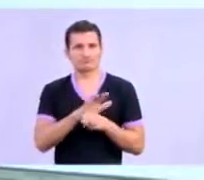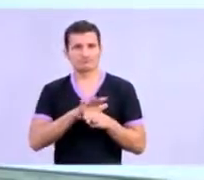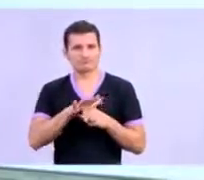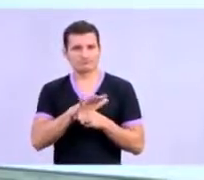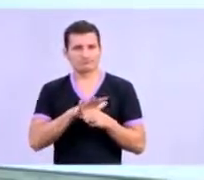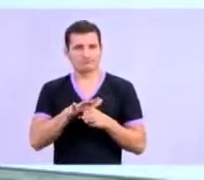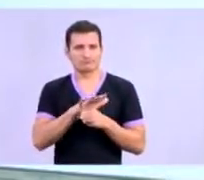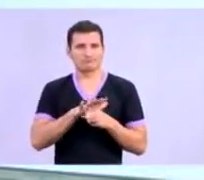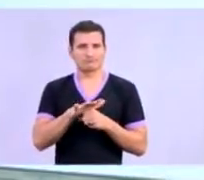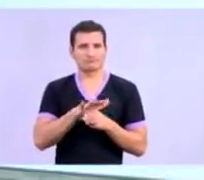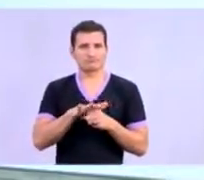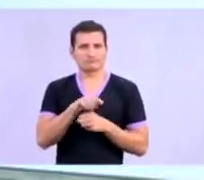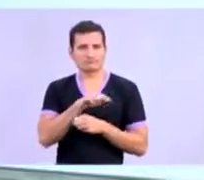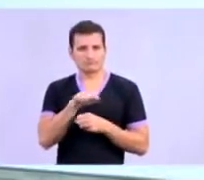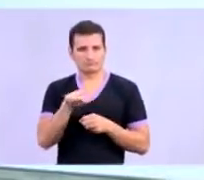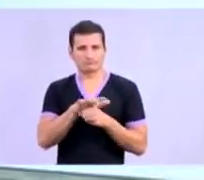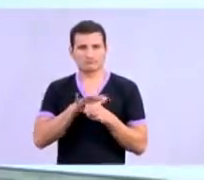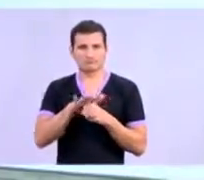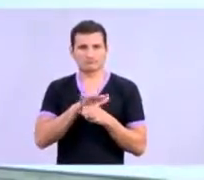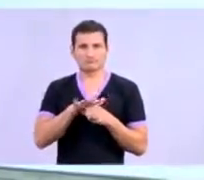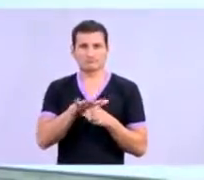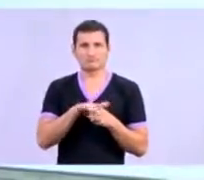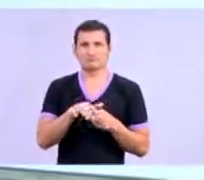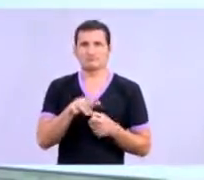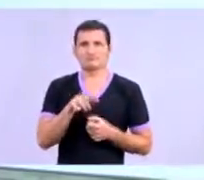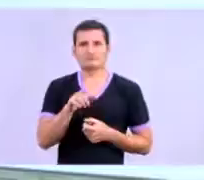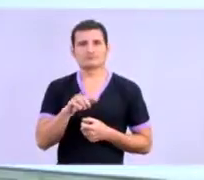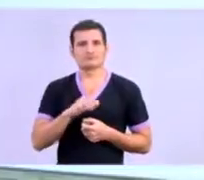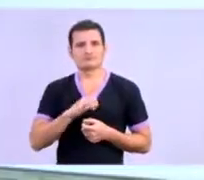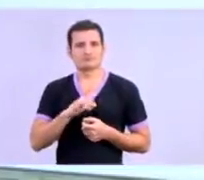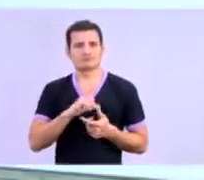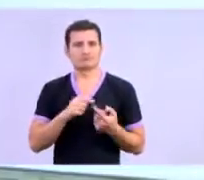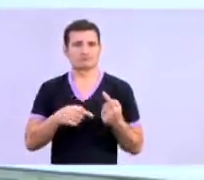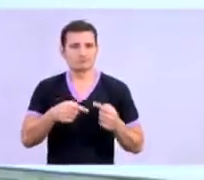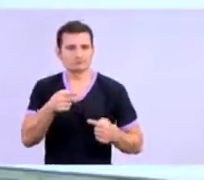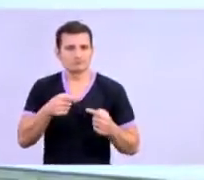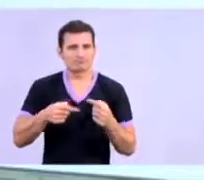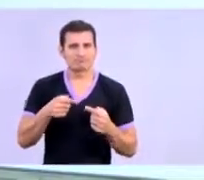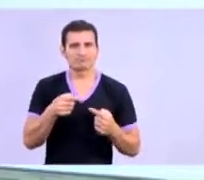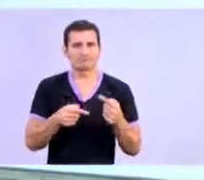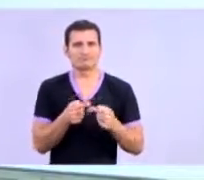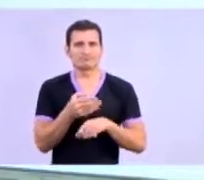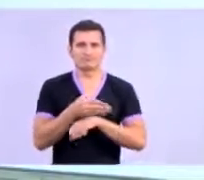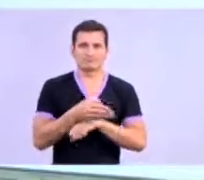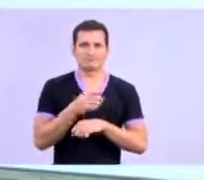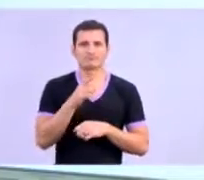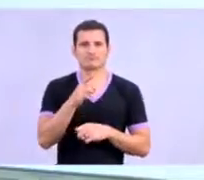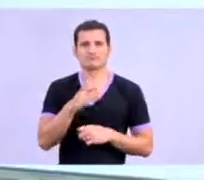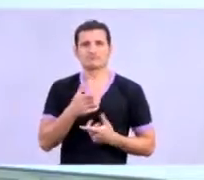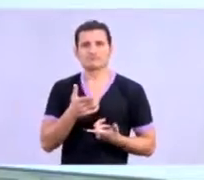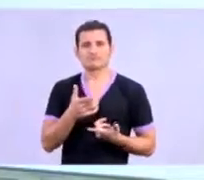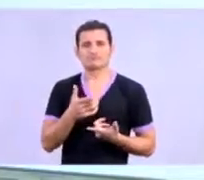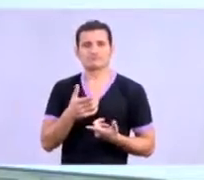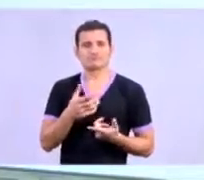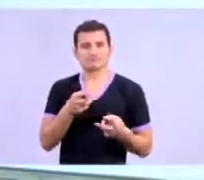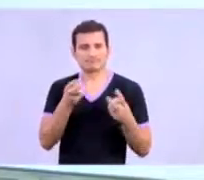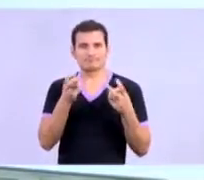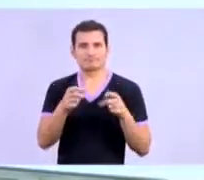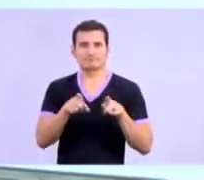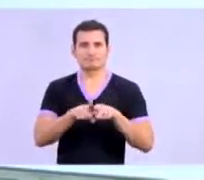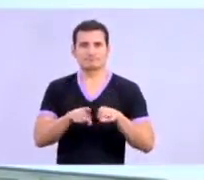fica sobrecarregada, aí você vai ter a disputa, né, pelo acesso, e então você sente também essa